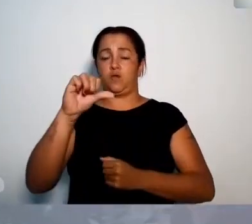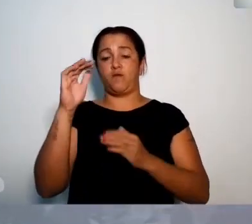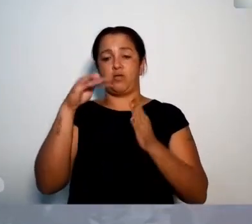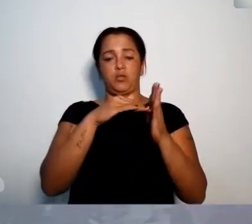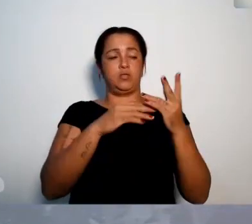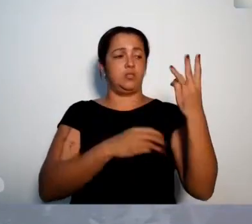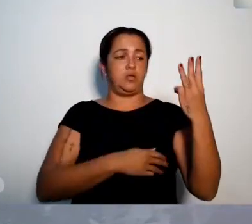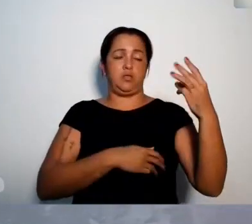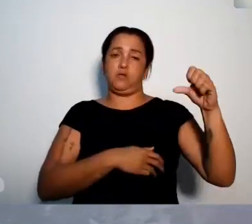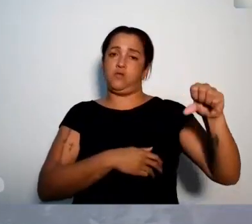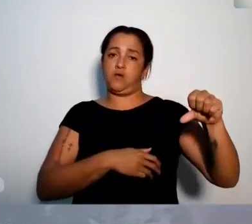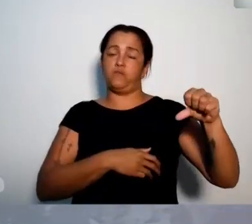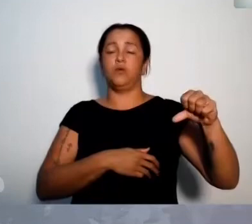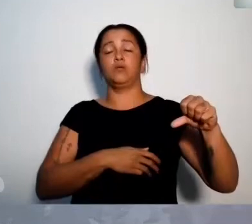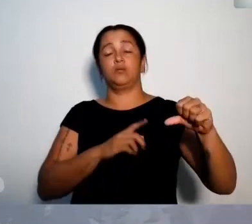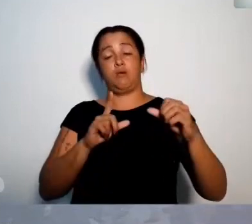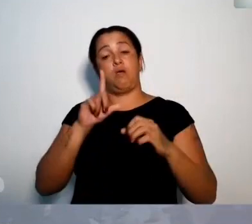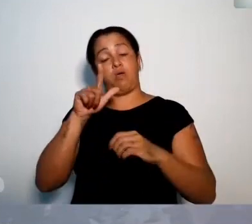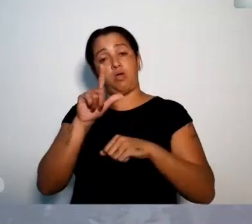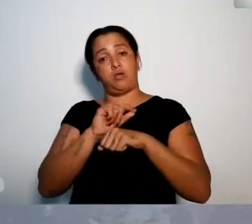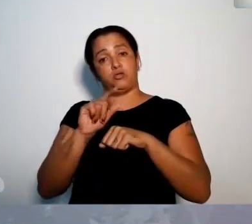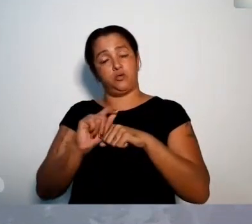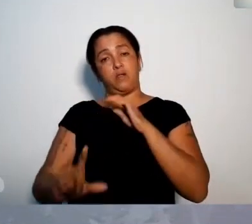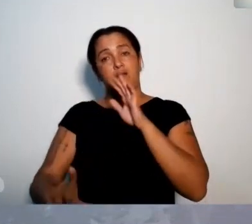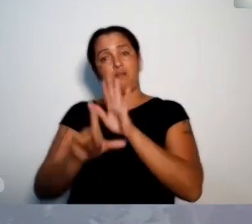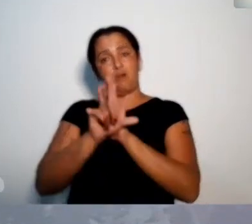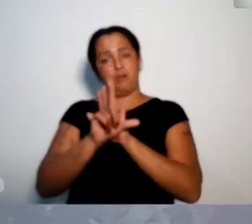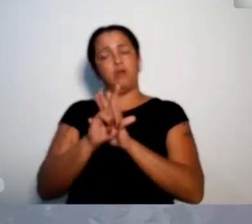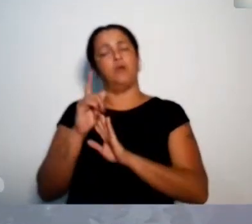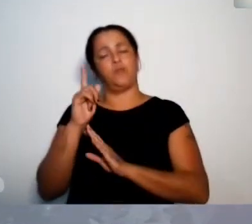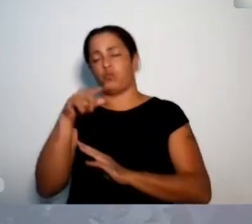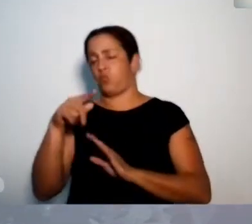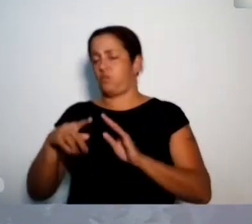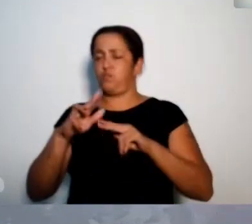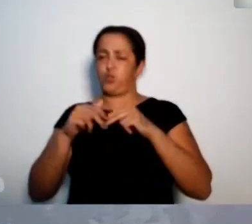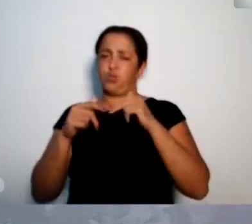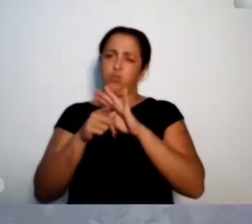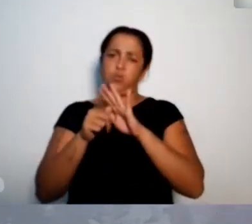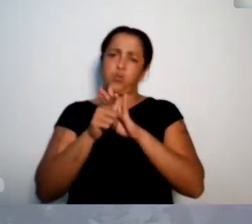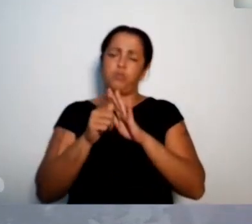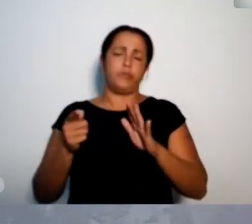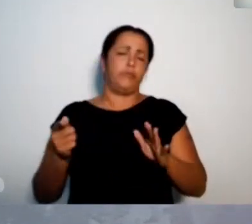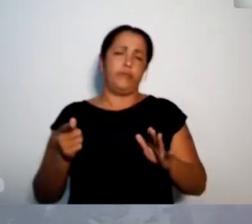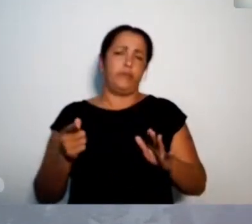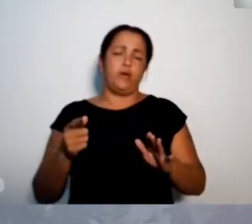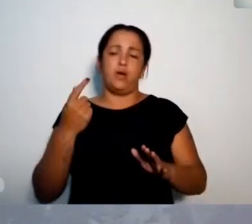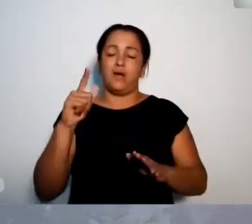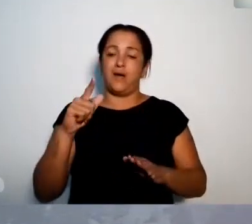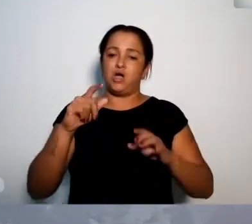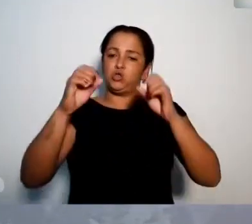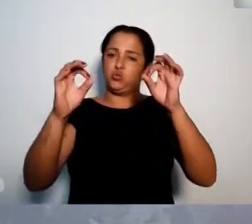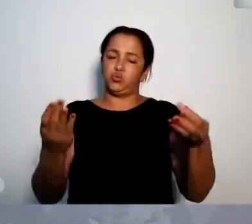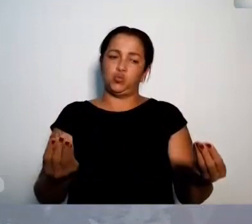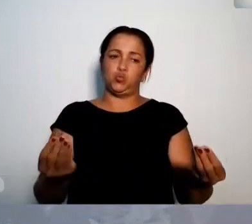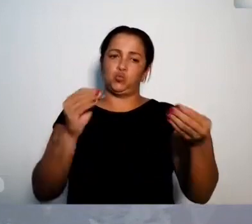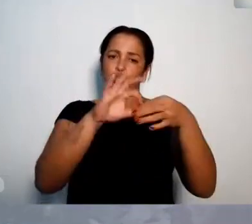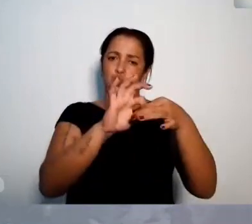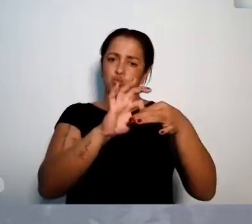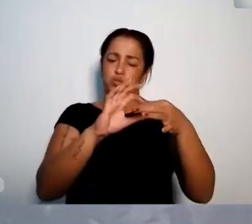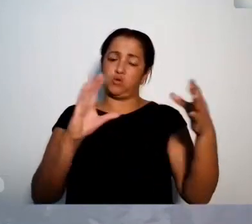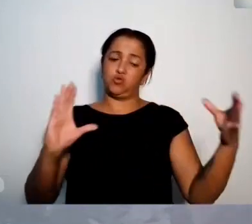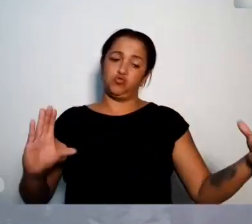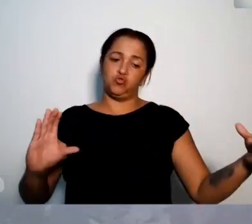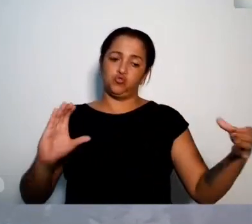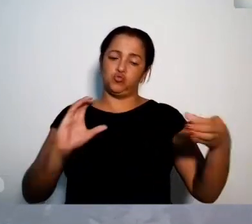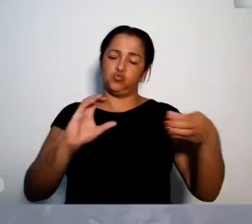artigos da lei que não se referem à criação da Procuradoria, são os artigos que se referem à junção dessas outras secretarias, para